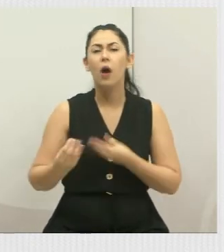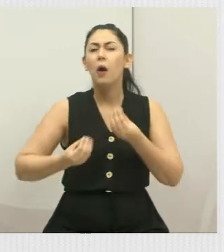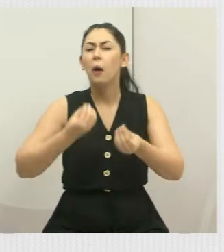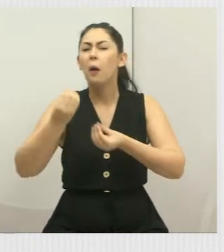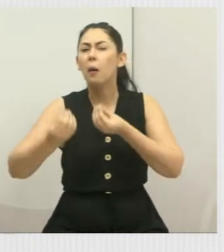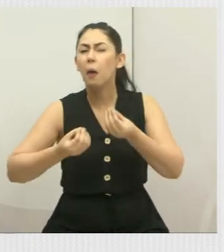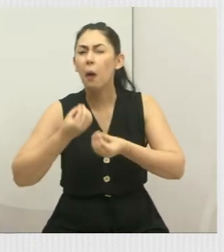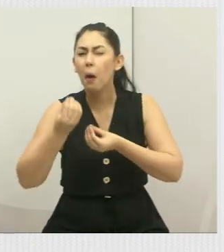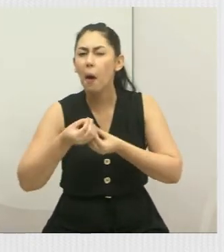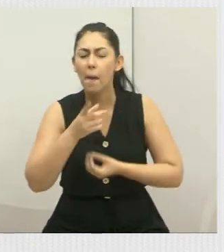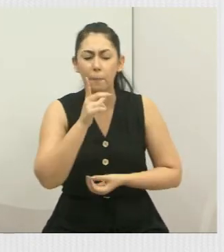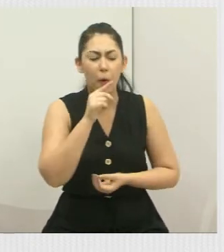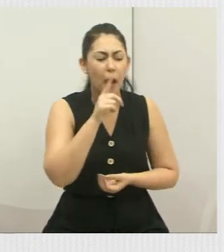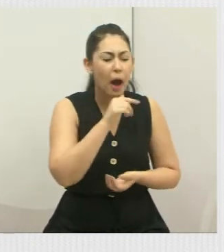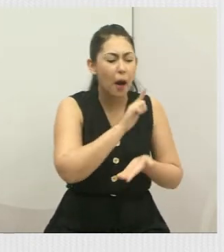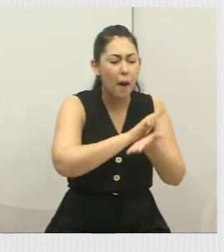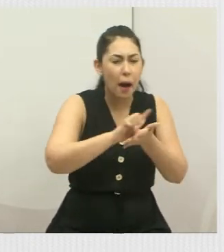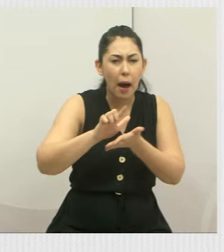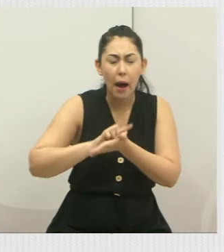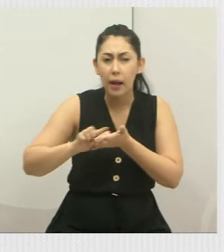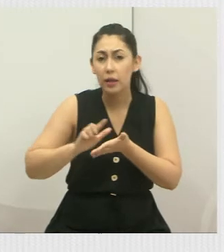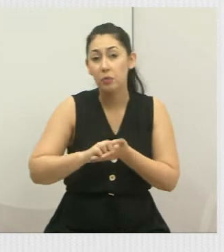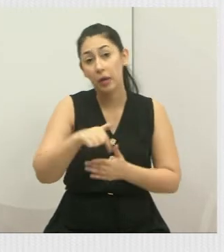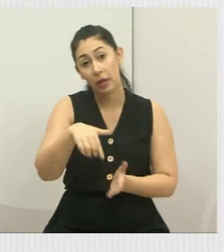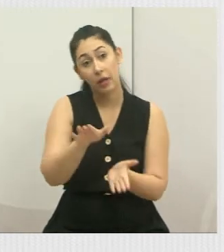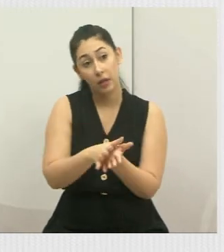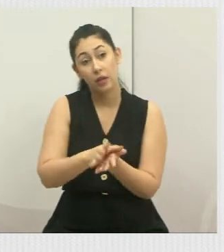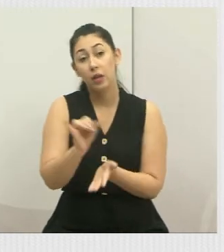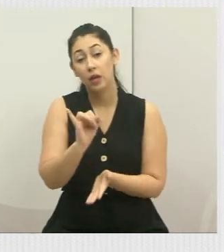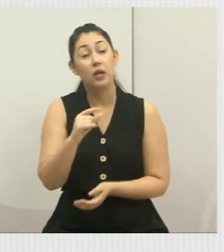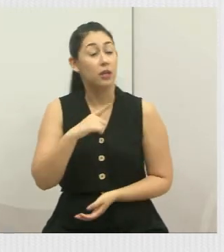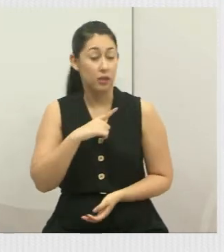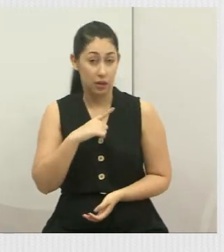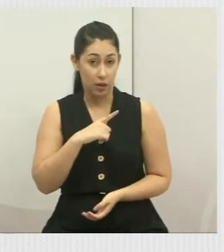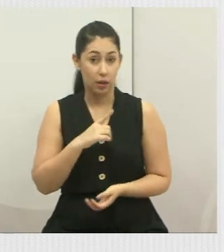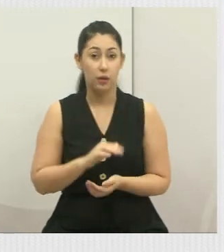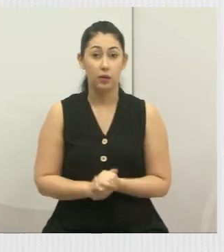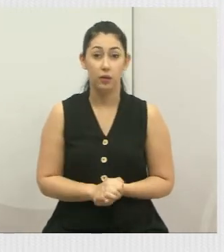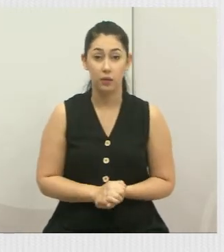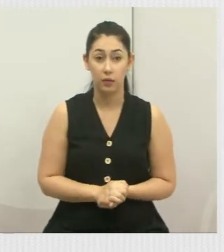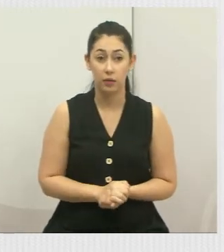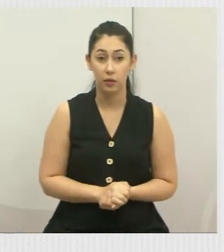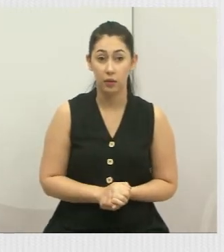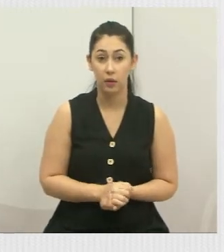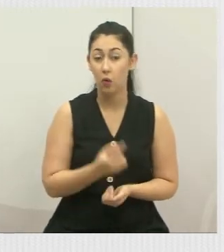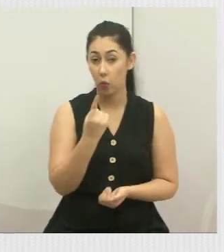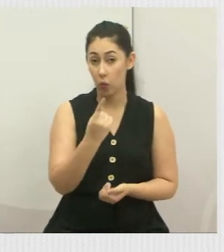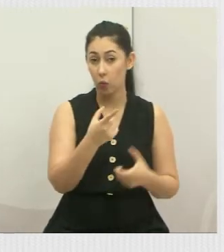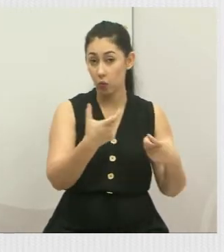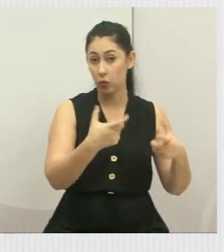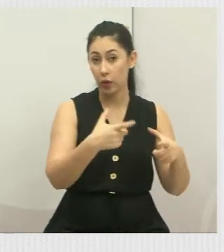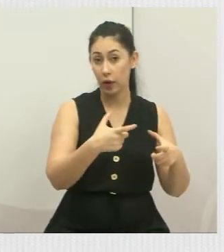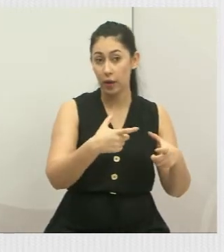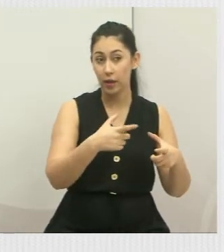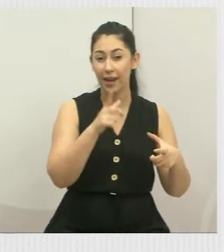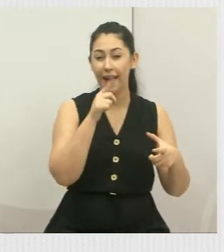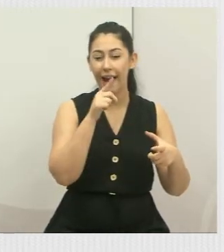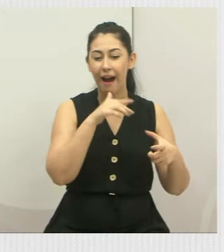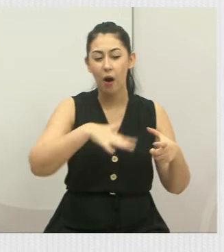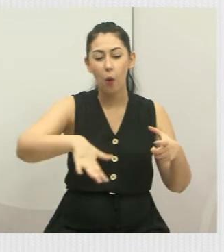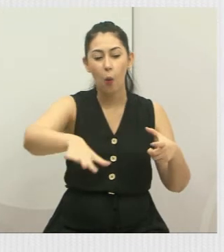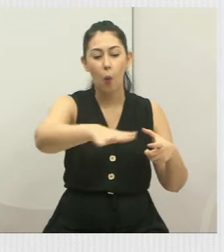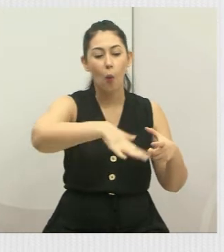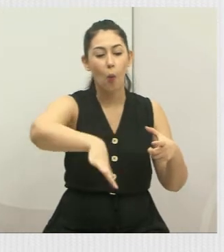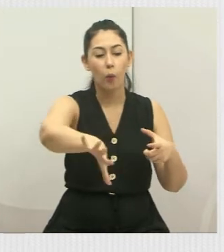tratamento de água? Aqui em Jacareí nós temos as captações de águas superficiais, uma captação de água superficial,